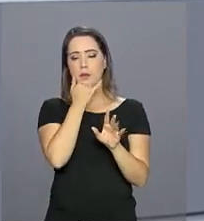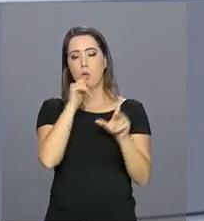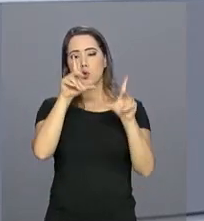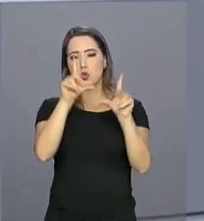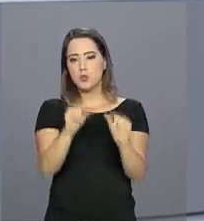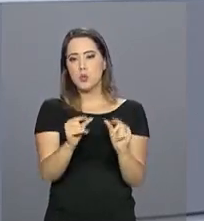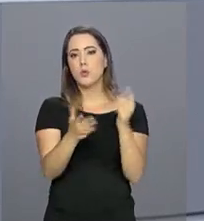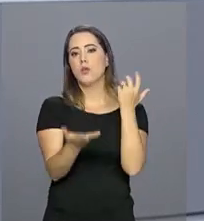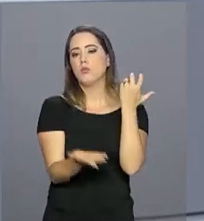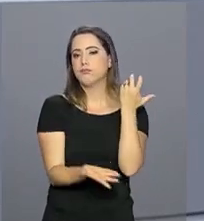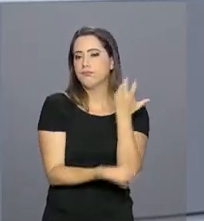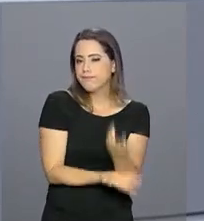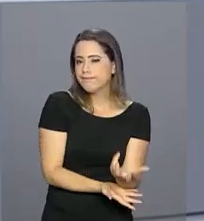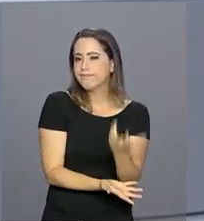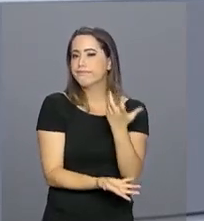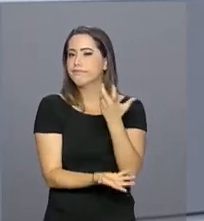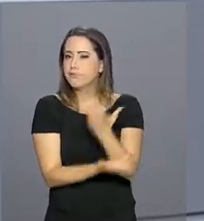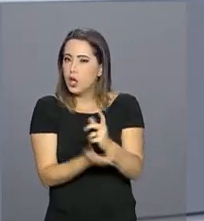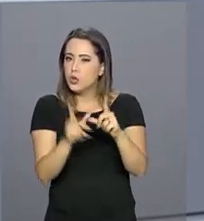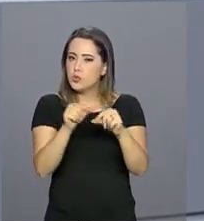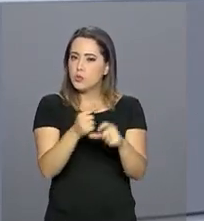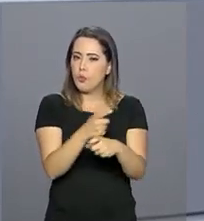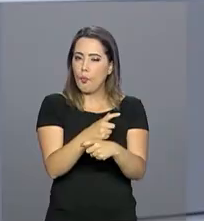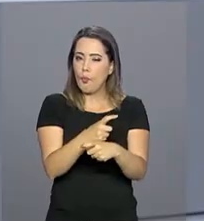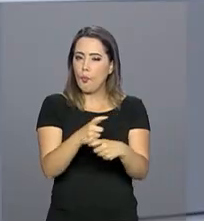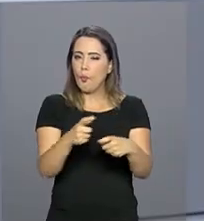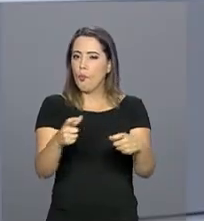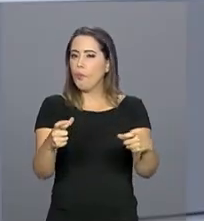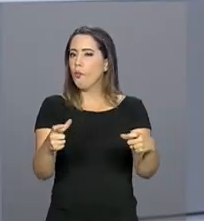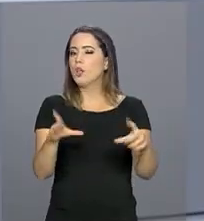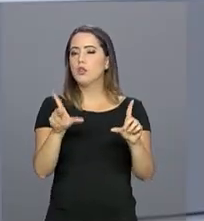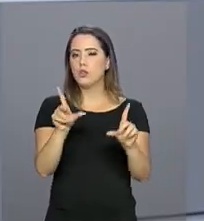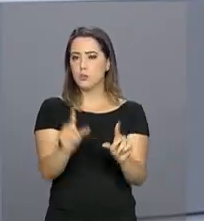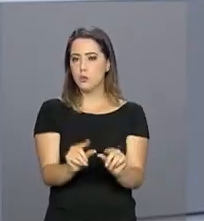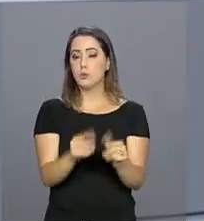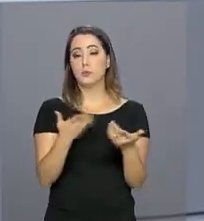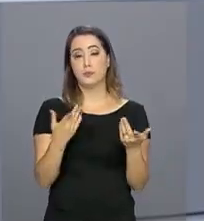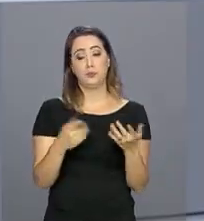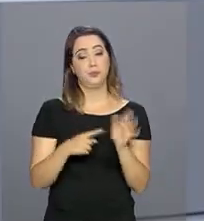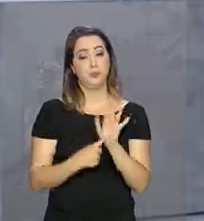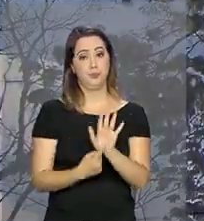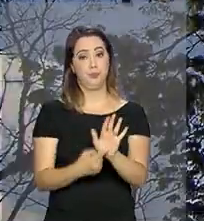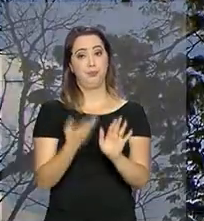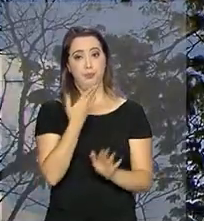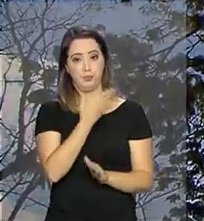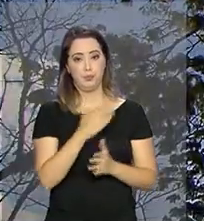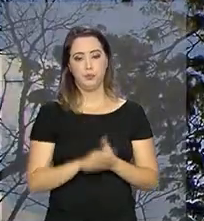anos é o que mostra um levantamento divulgado hoje pelo ministério do meio ambiente